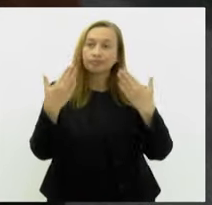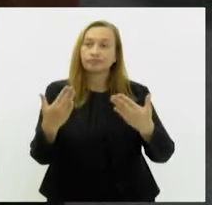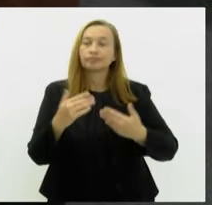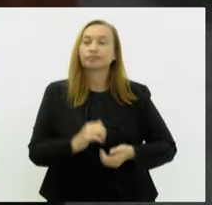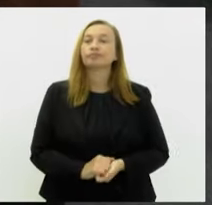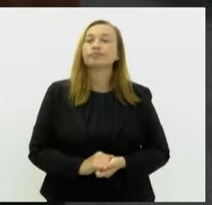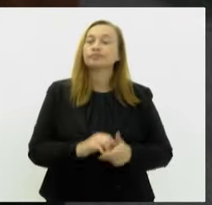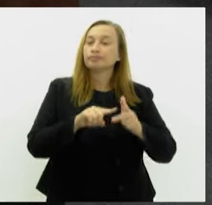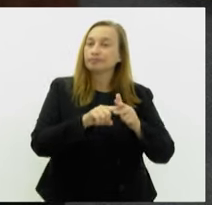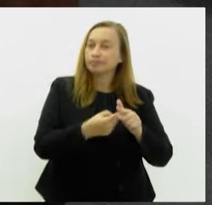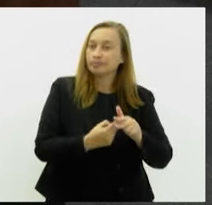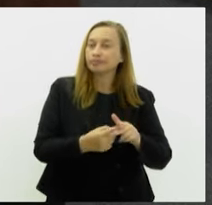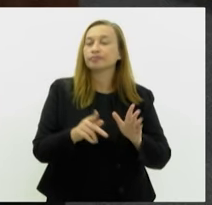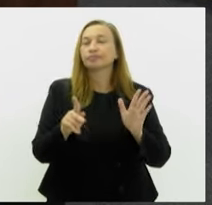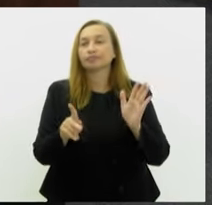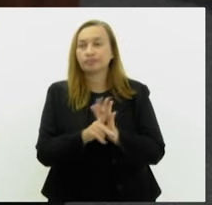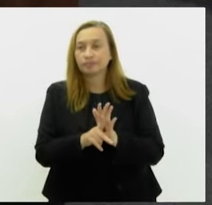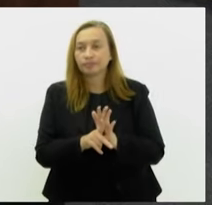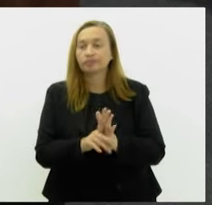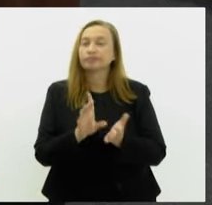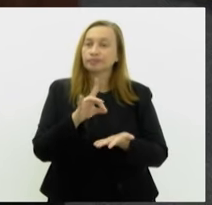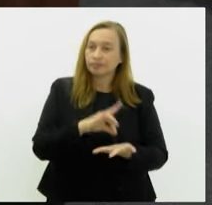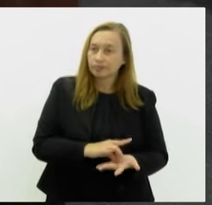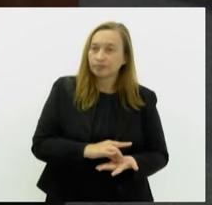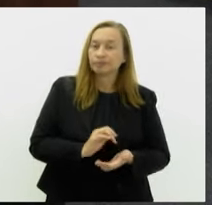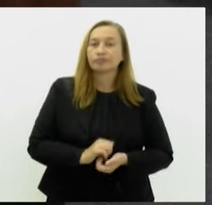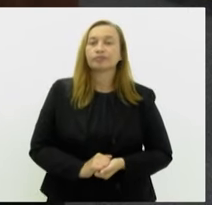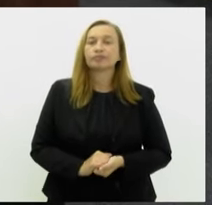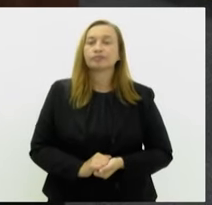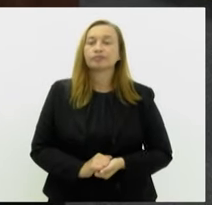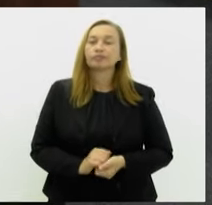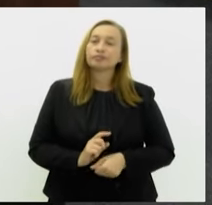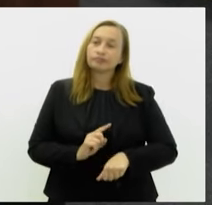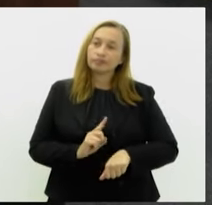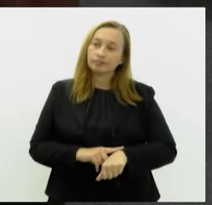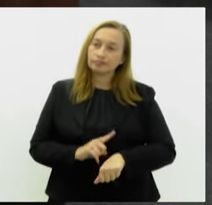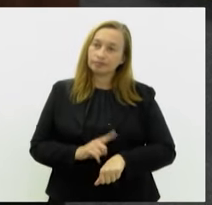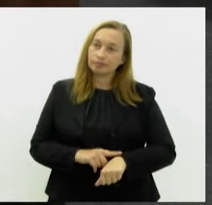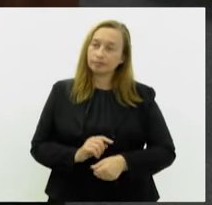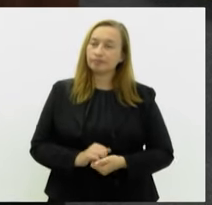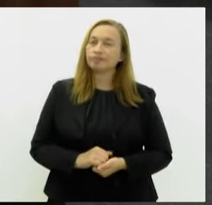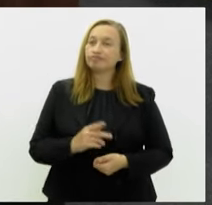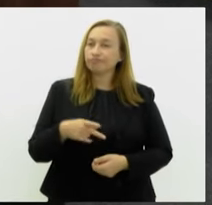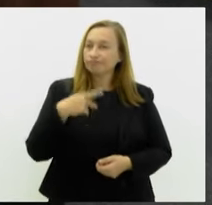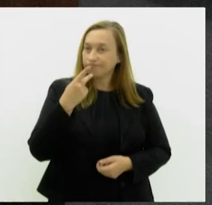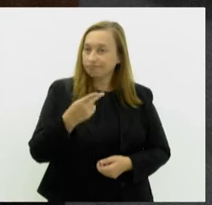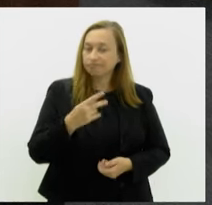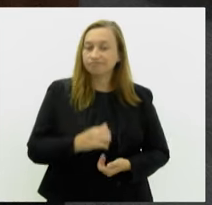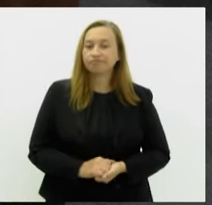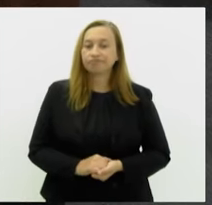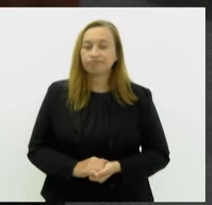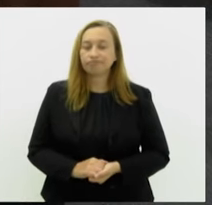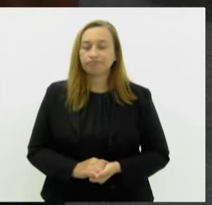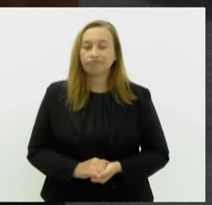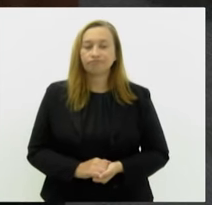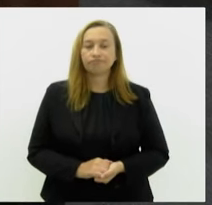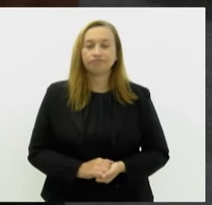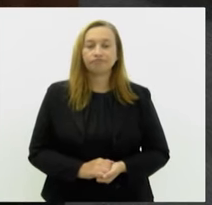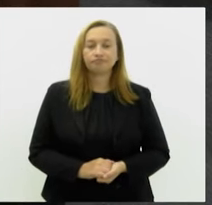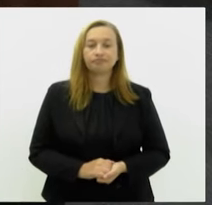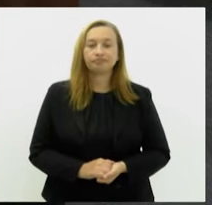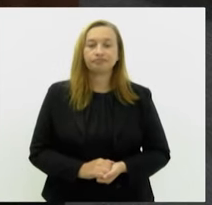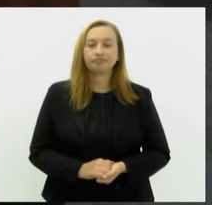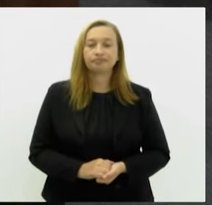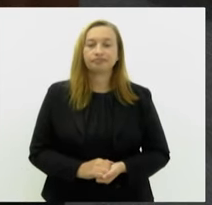a alteração do projeto original. E naquele momento eu afirmei que teria e